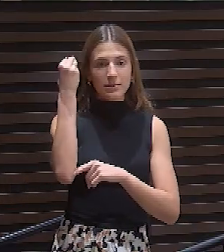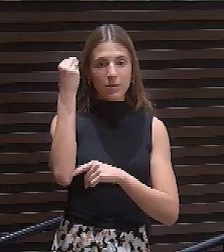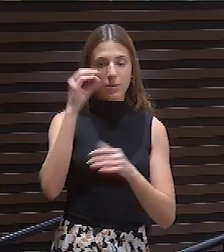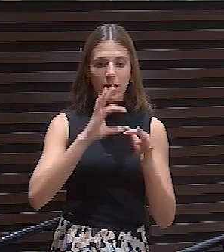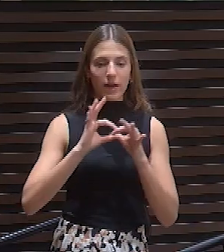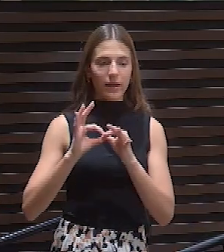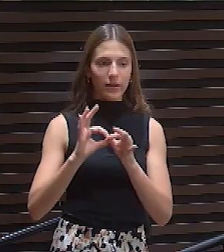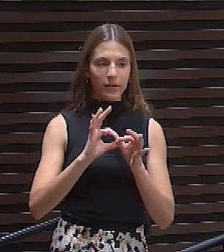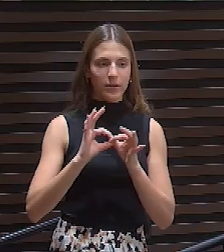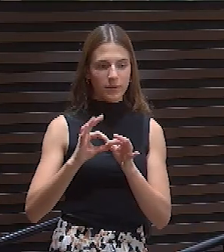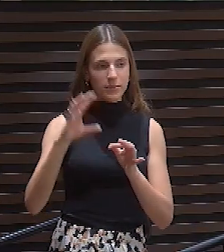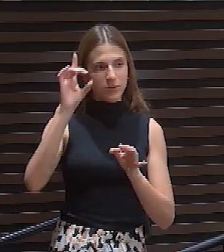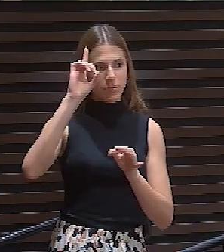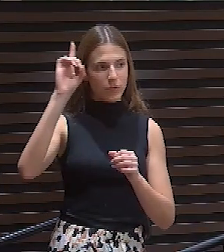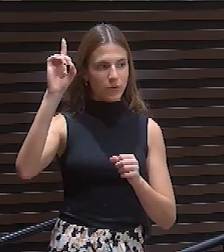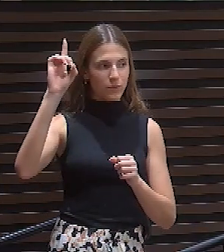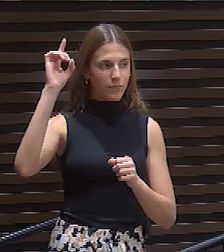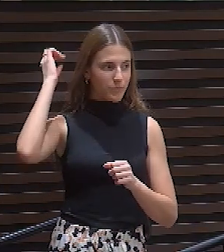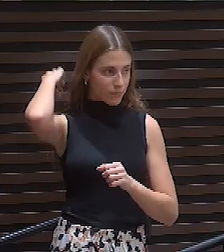Deus.